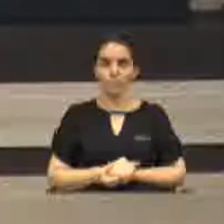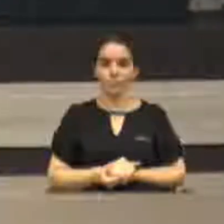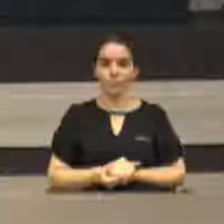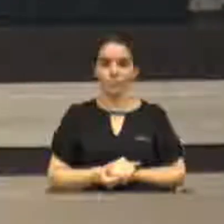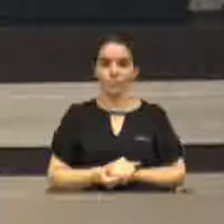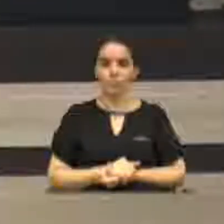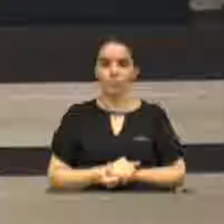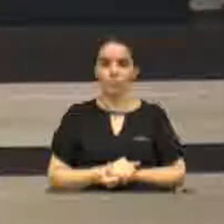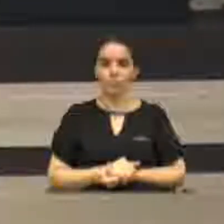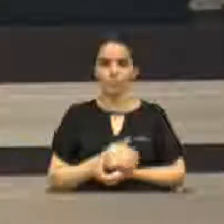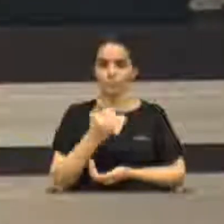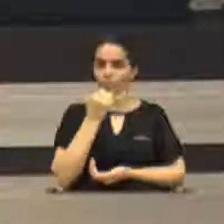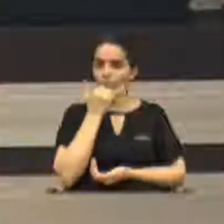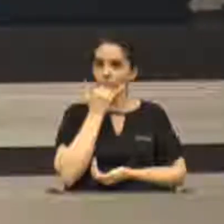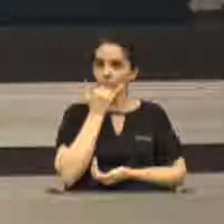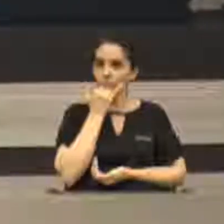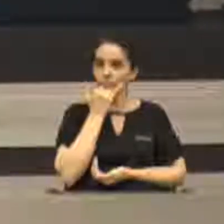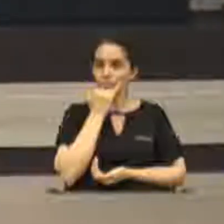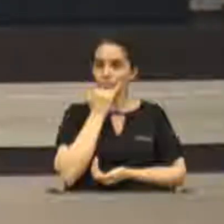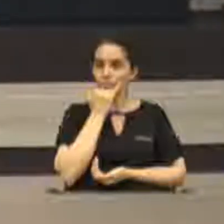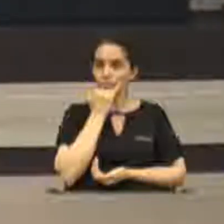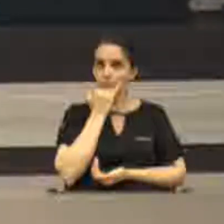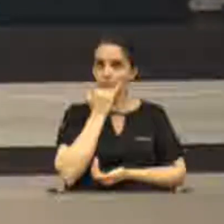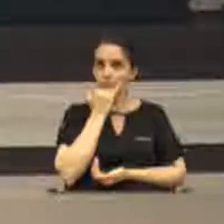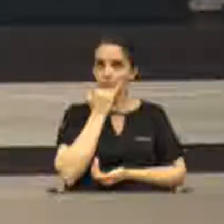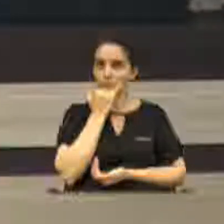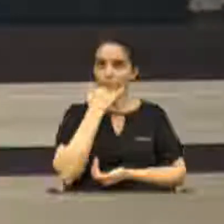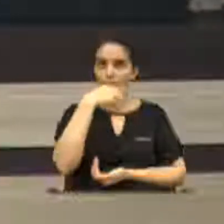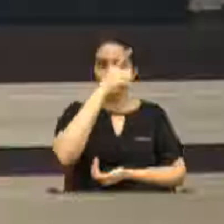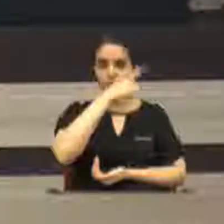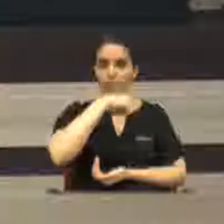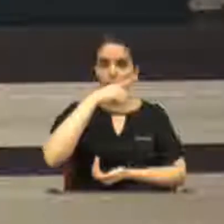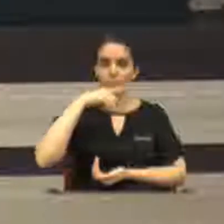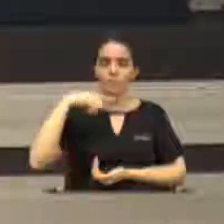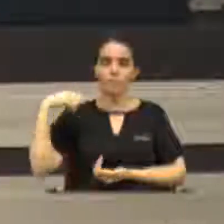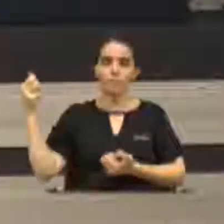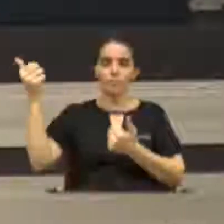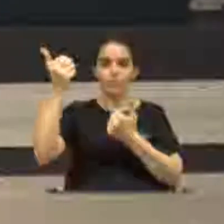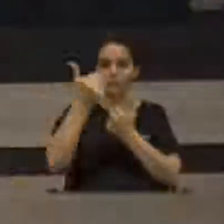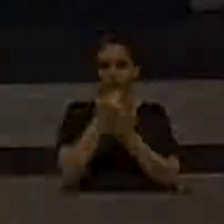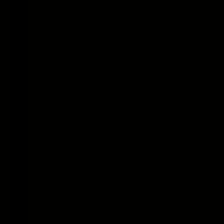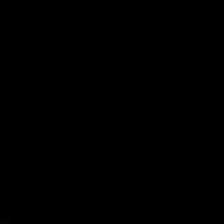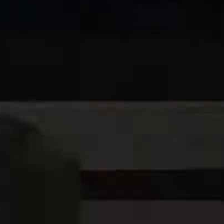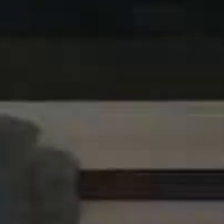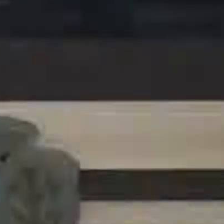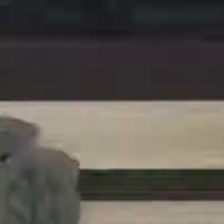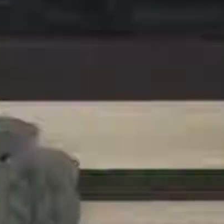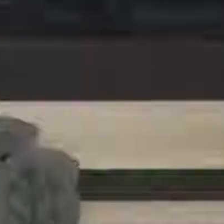Eu peço desculpa. A doutora Mayra assume como vice.